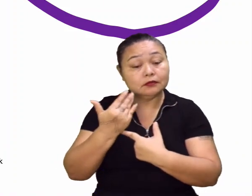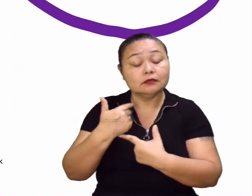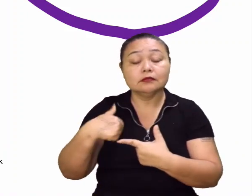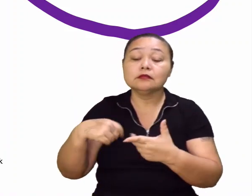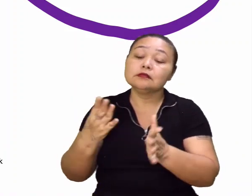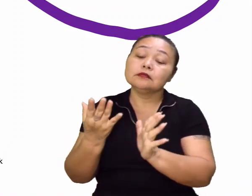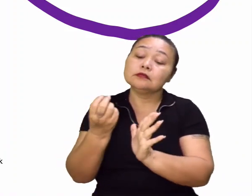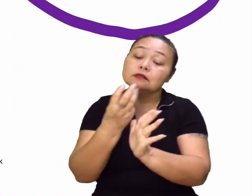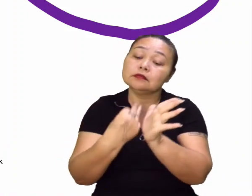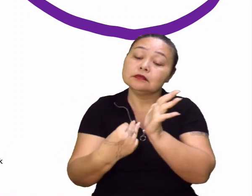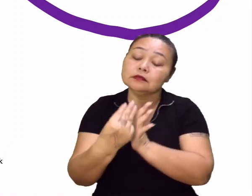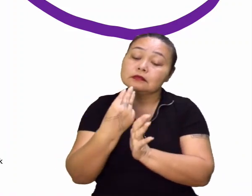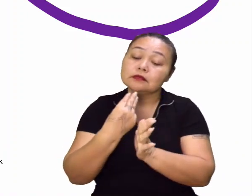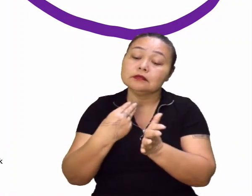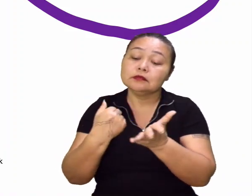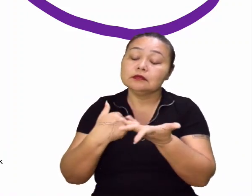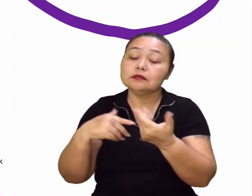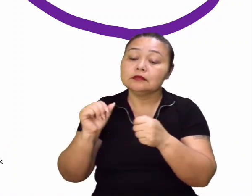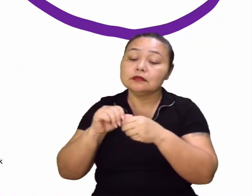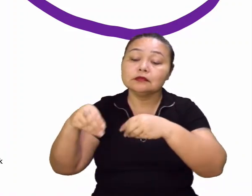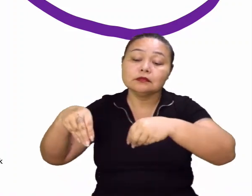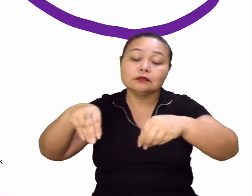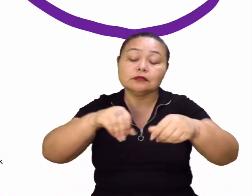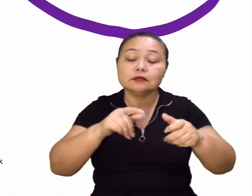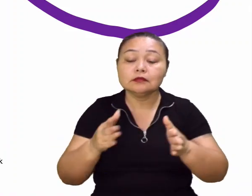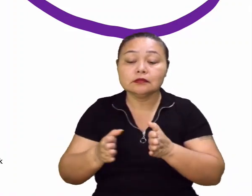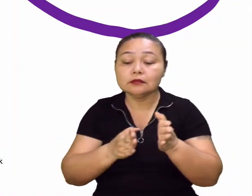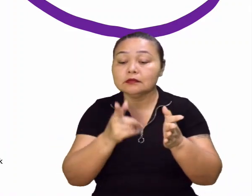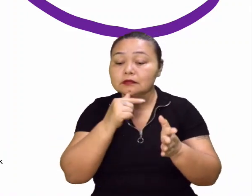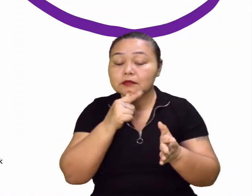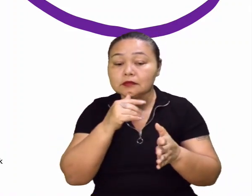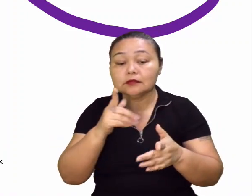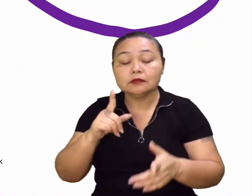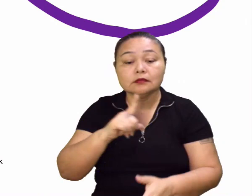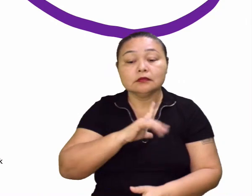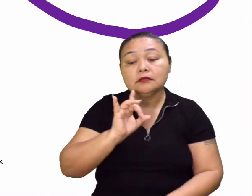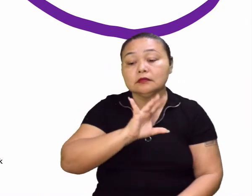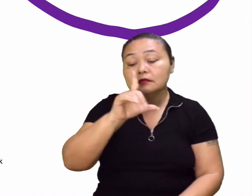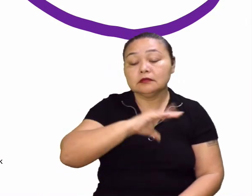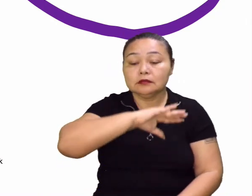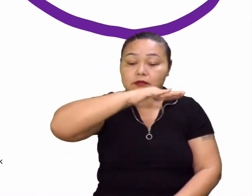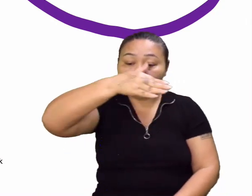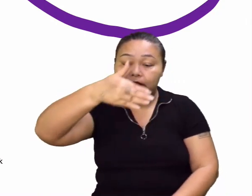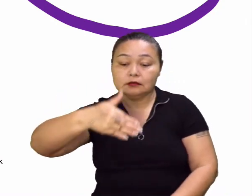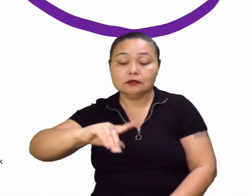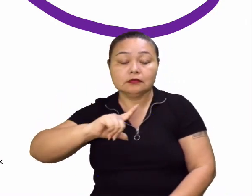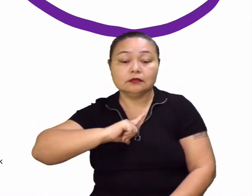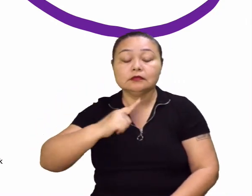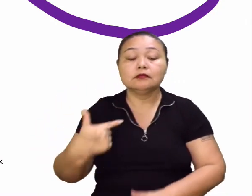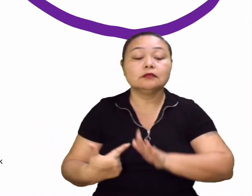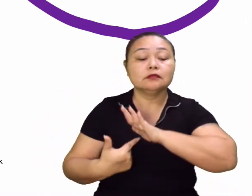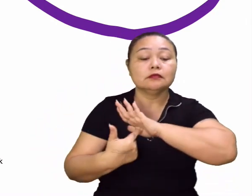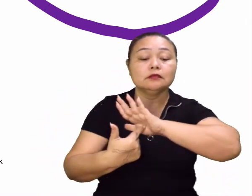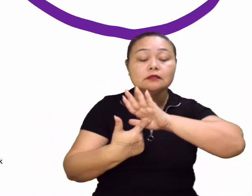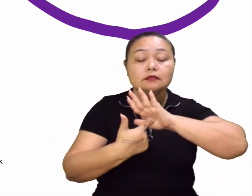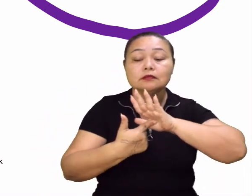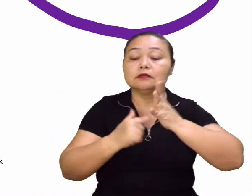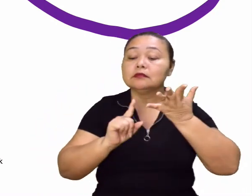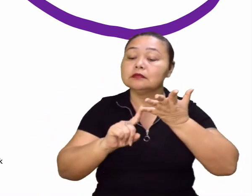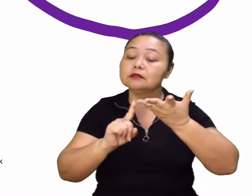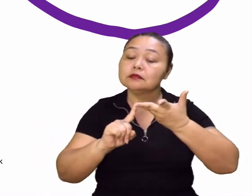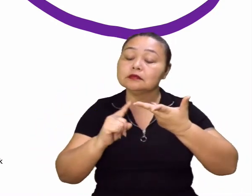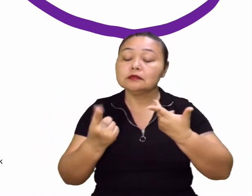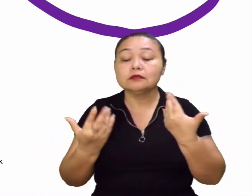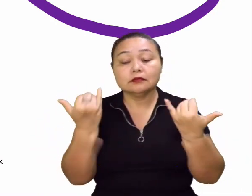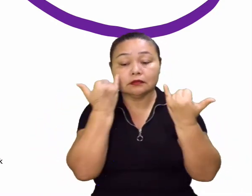mapa físico. Por quê? Porque não está só, por exemplo, hidrografia, ou de repente não está só relevo, porque ele apresenta várias